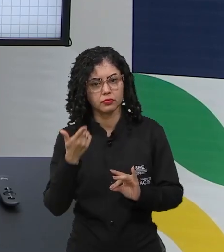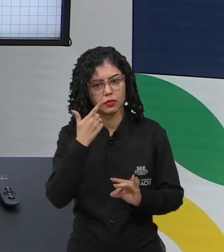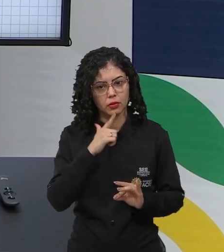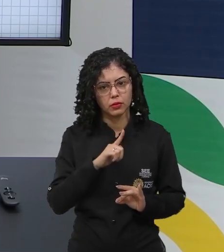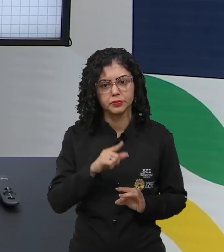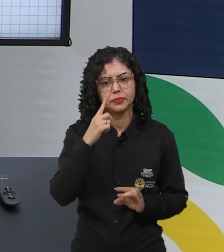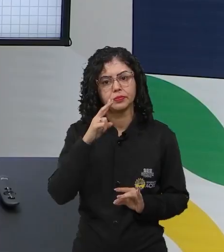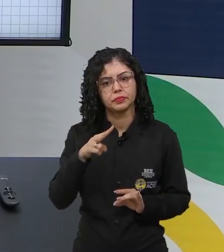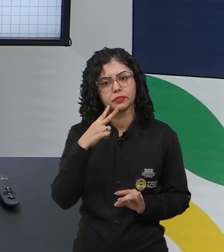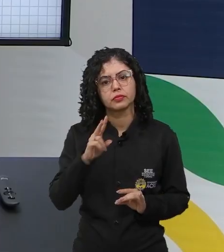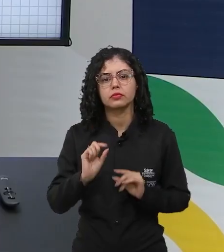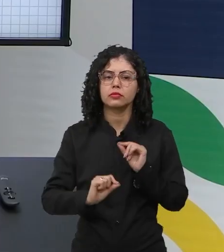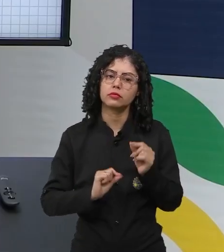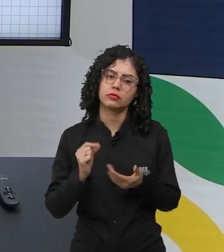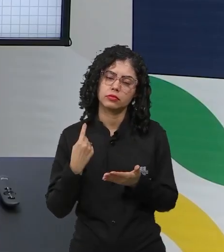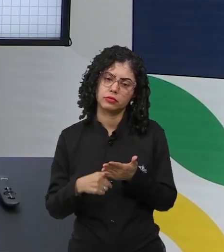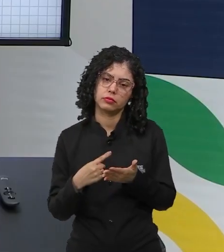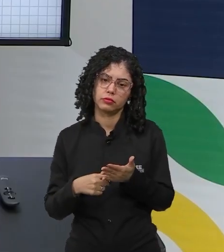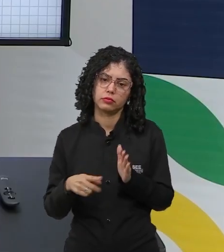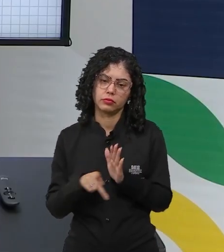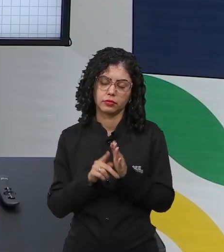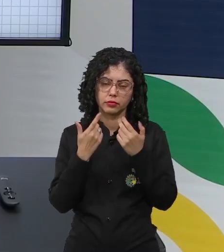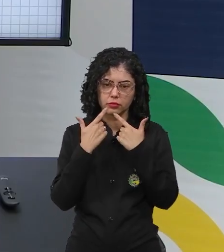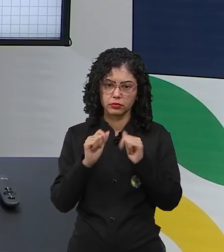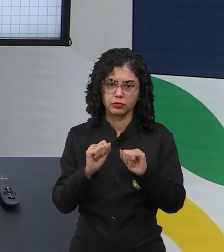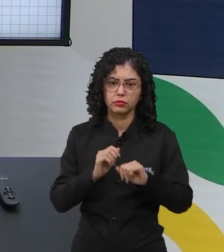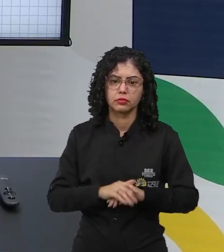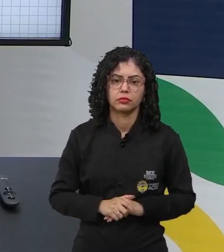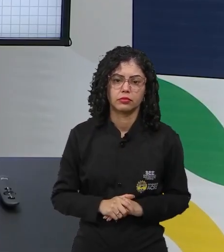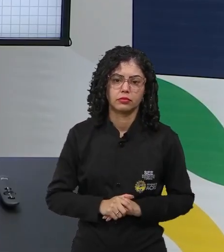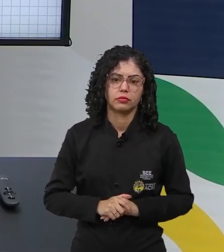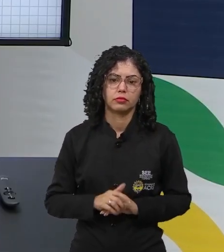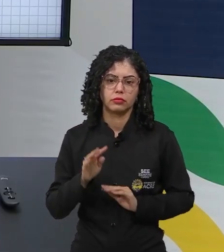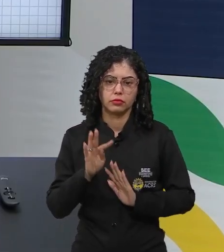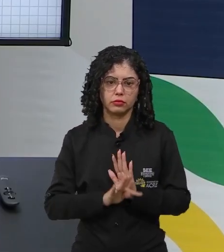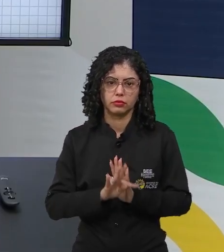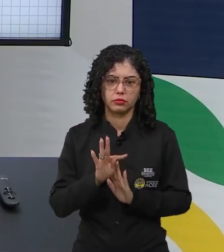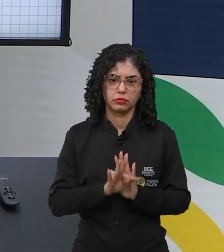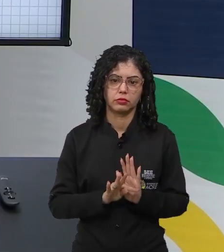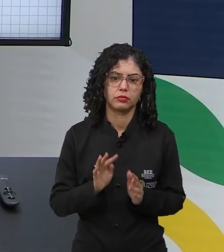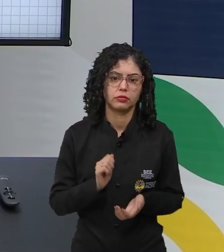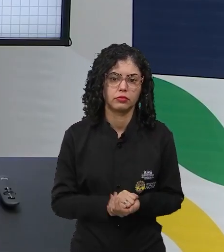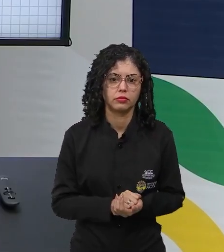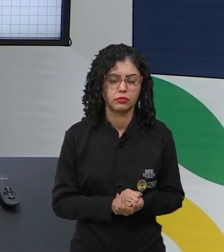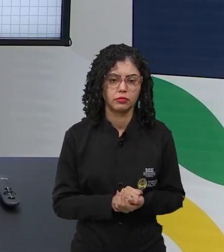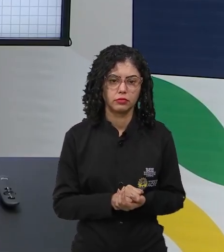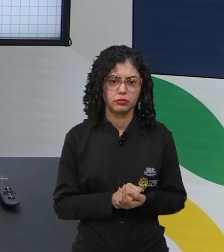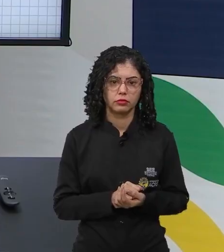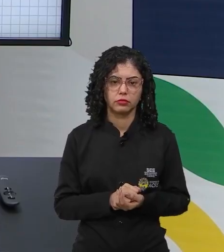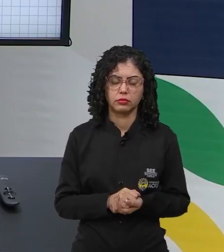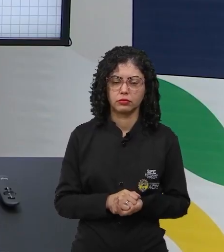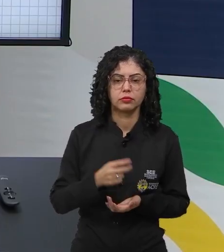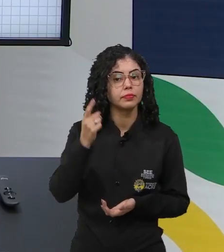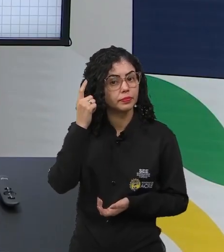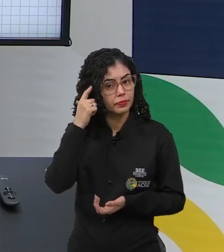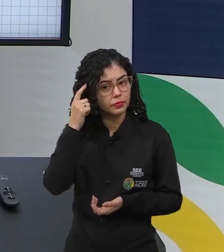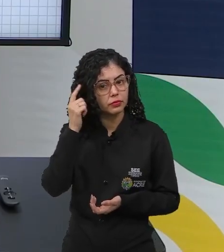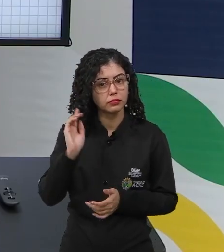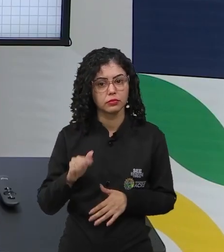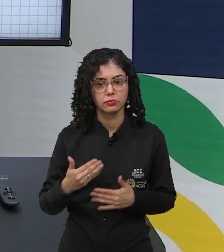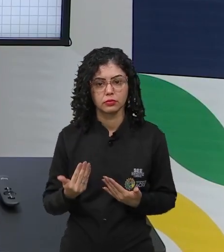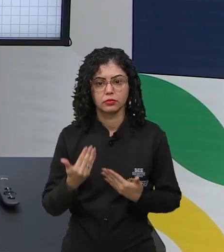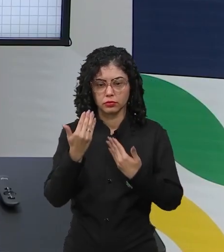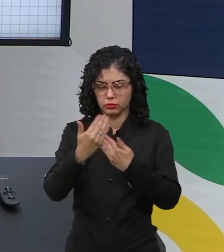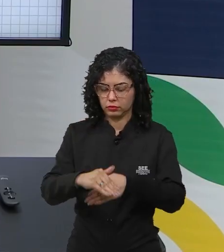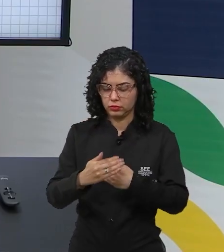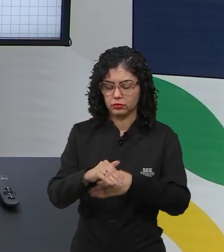consegue reconhecer essas marcas linguísticas presentes no texto. Então, vamos pensar que você vai lá fazer a sua